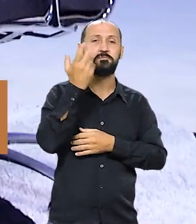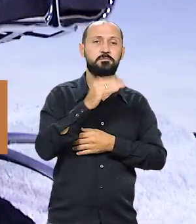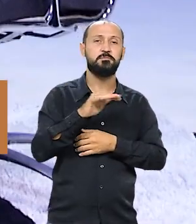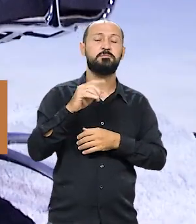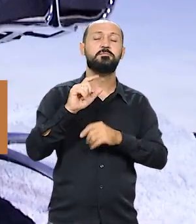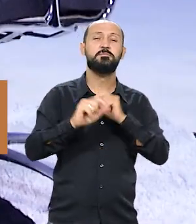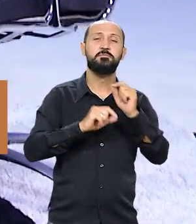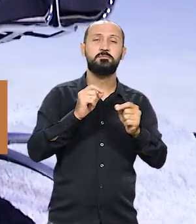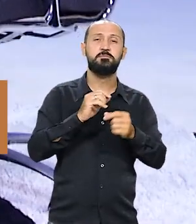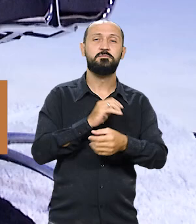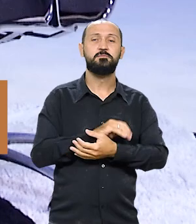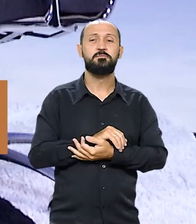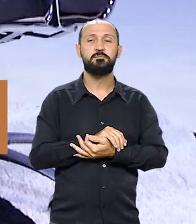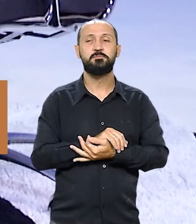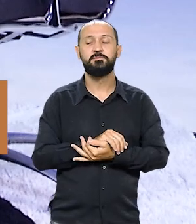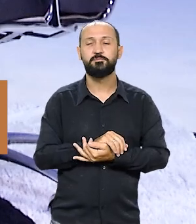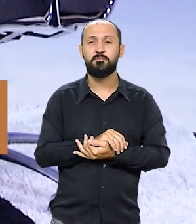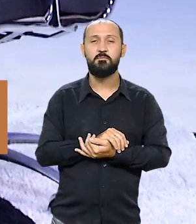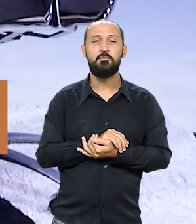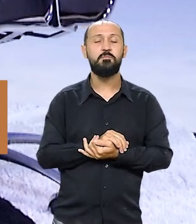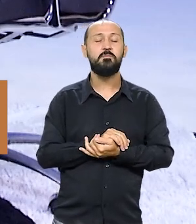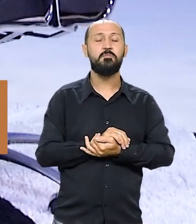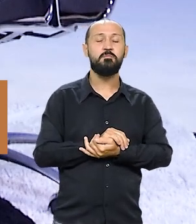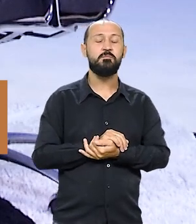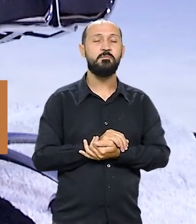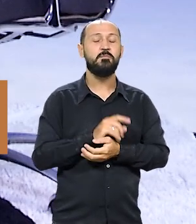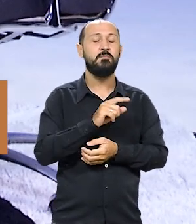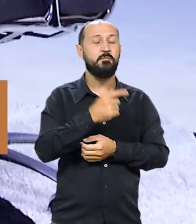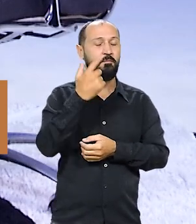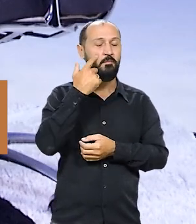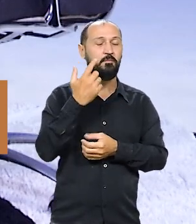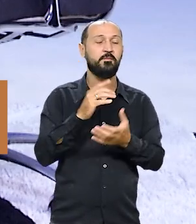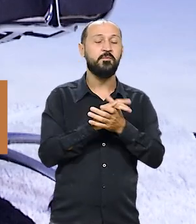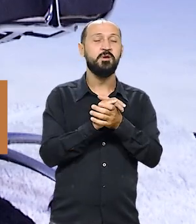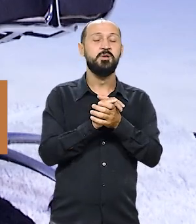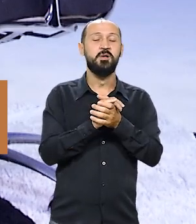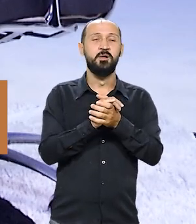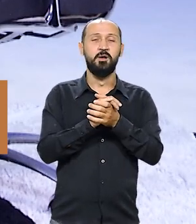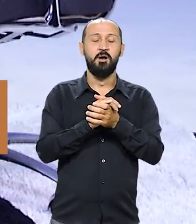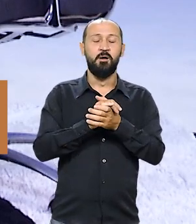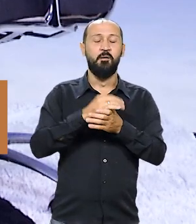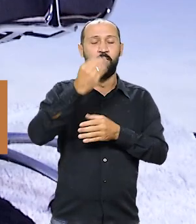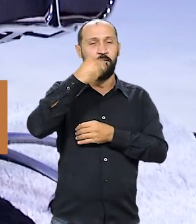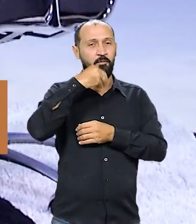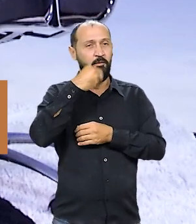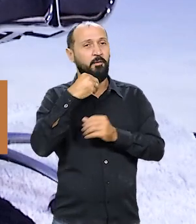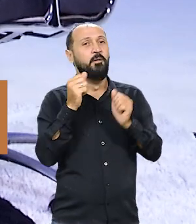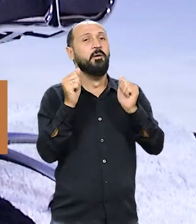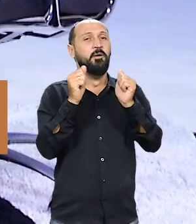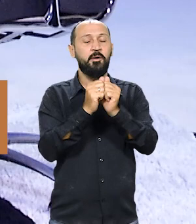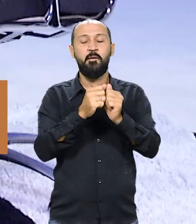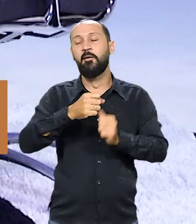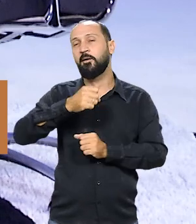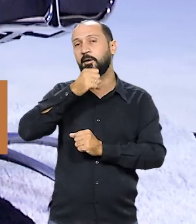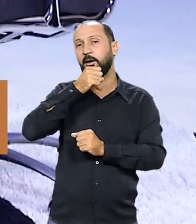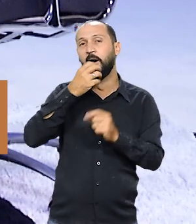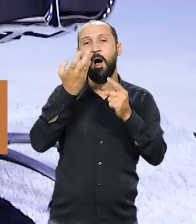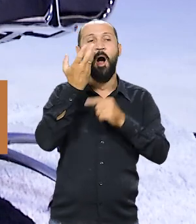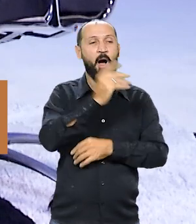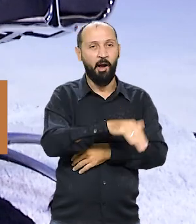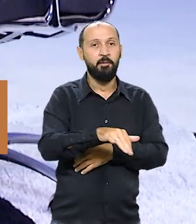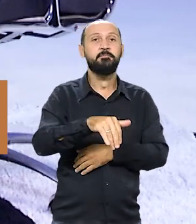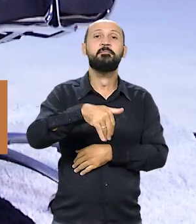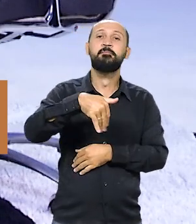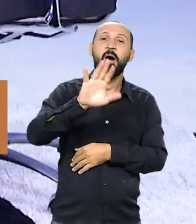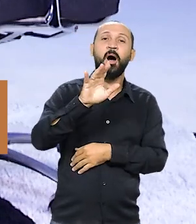a criança, por ser muito vulnerável, ela é o ser mais vulnerável que nós temos, juntamente com o idoso. Mas